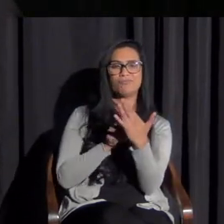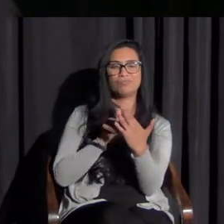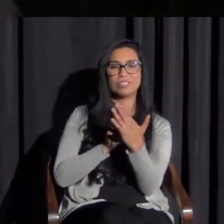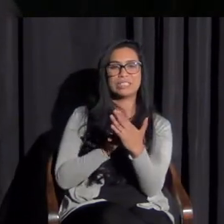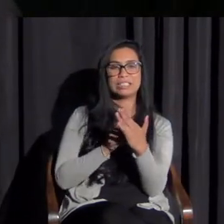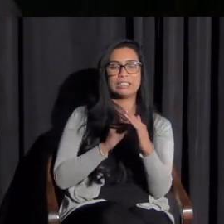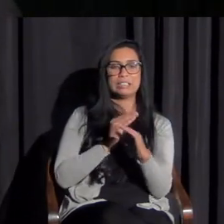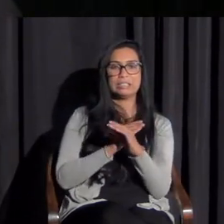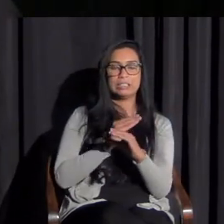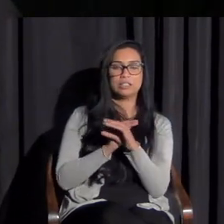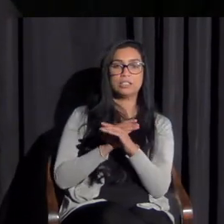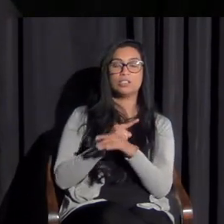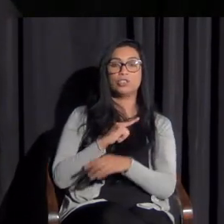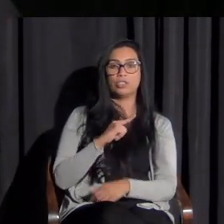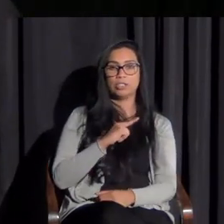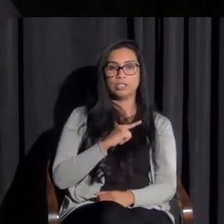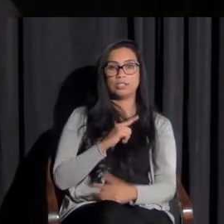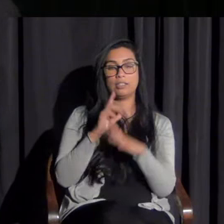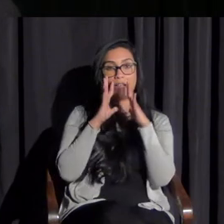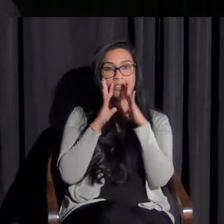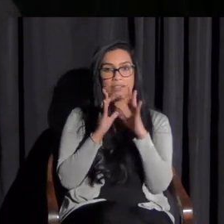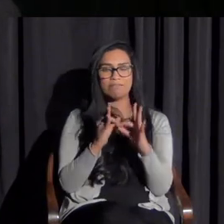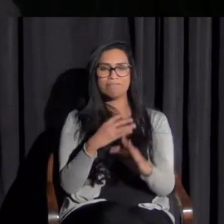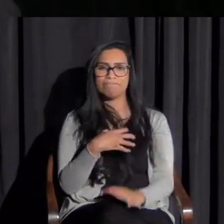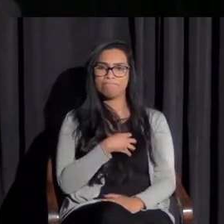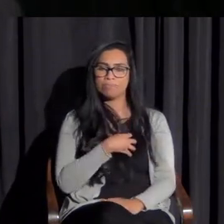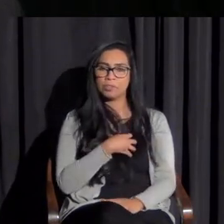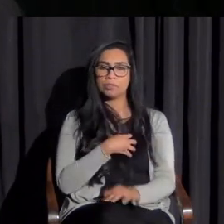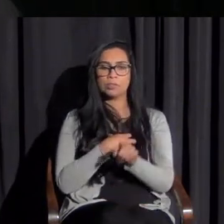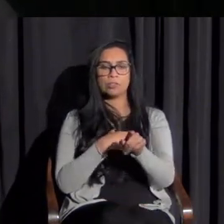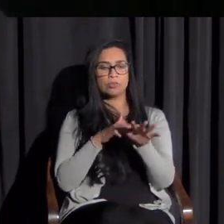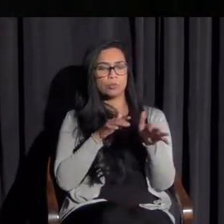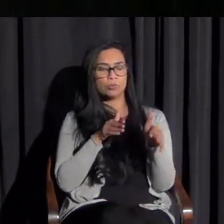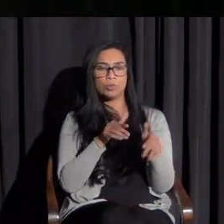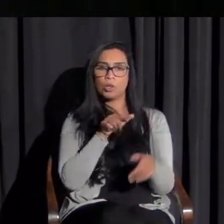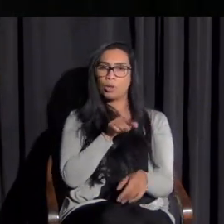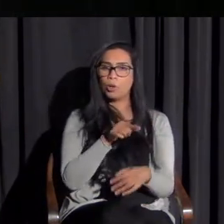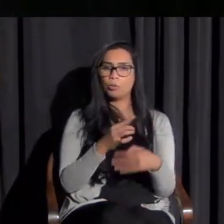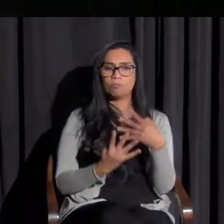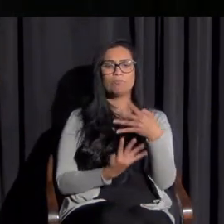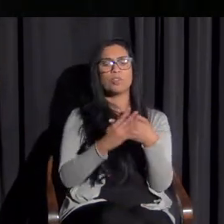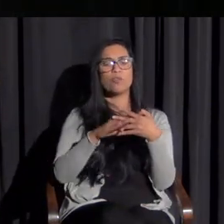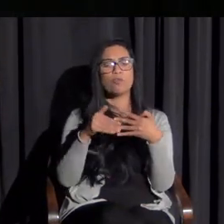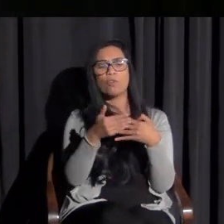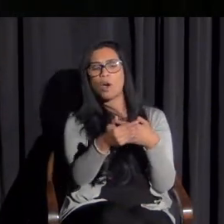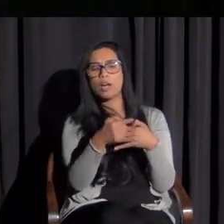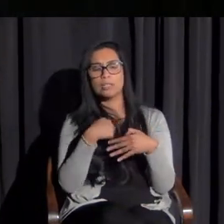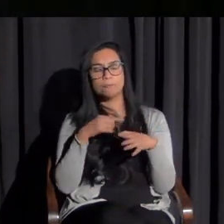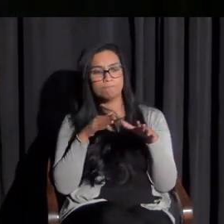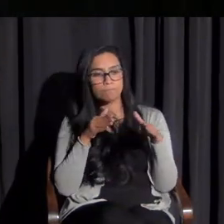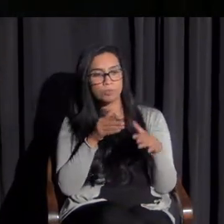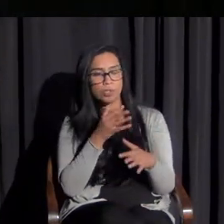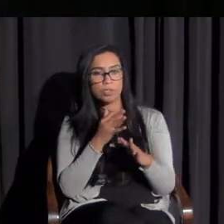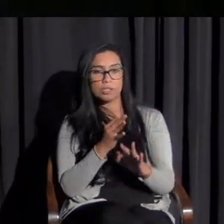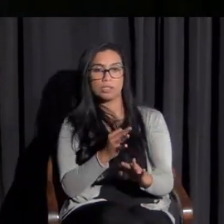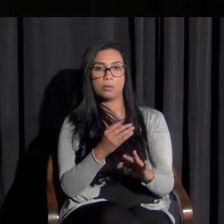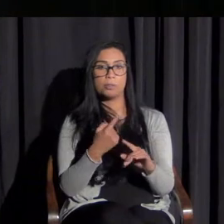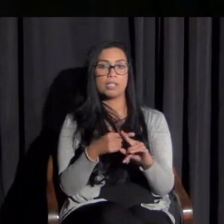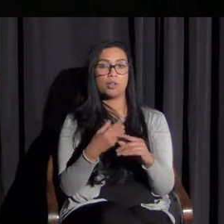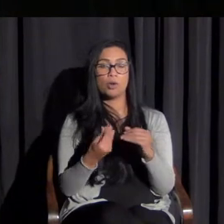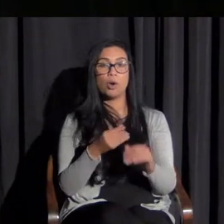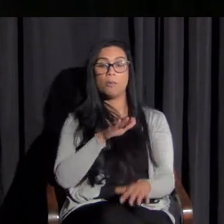chamou a atenção sobre essa relação, as crianças que passavam no entorno.